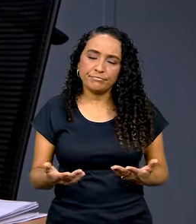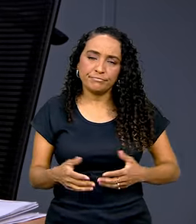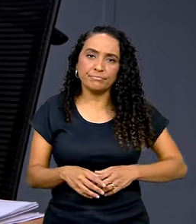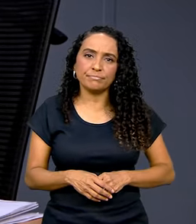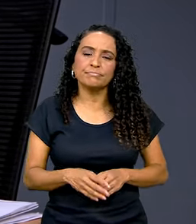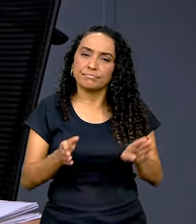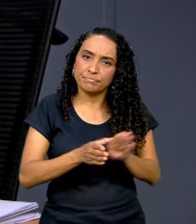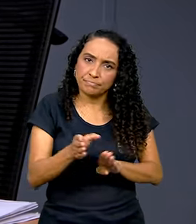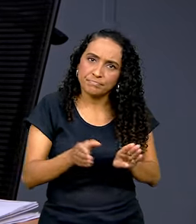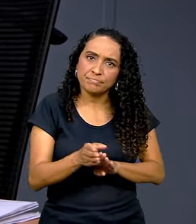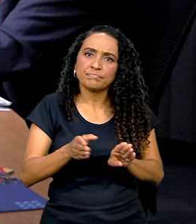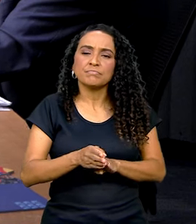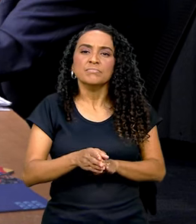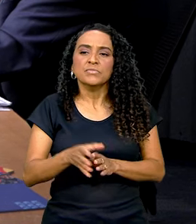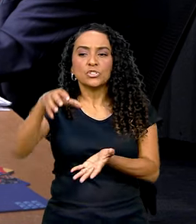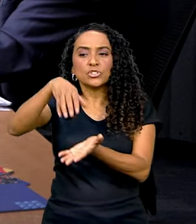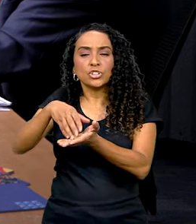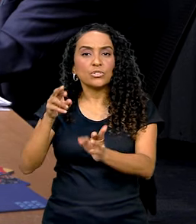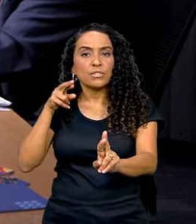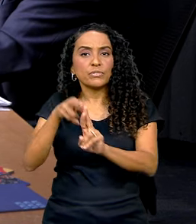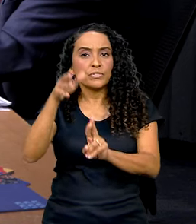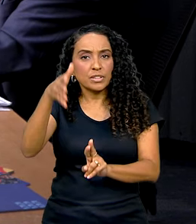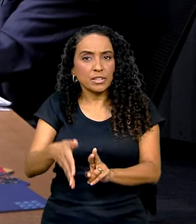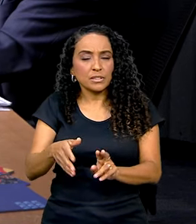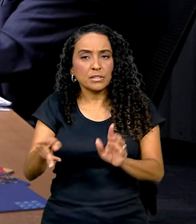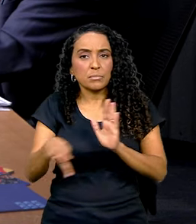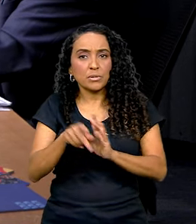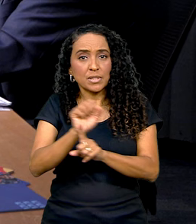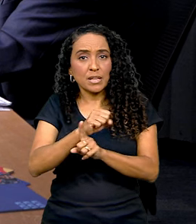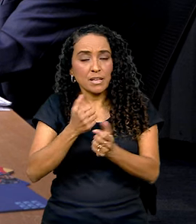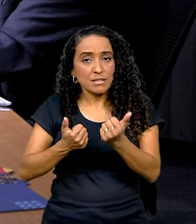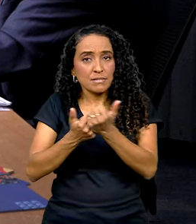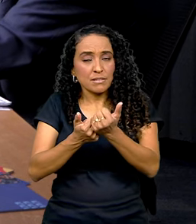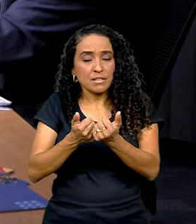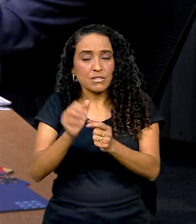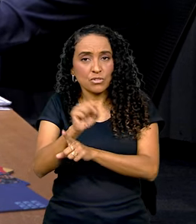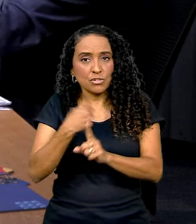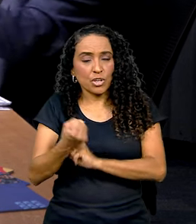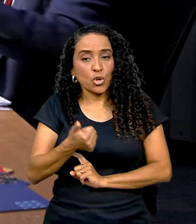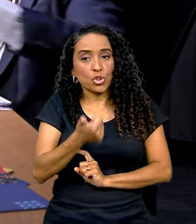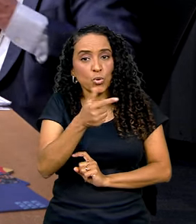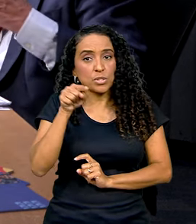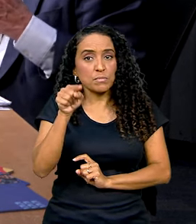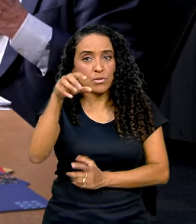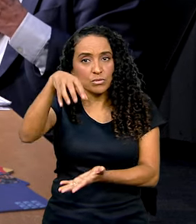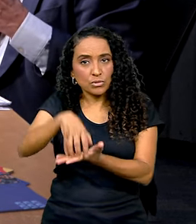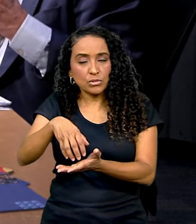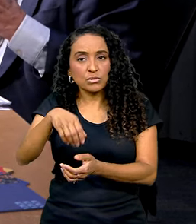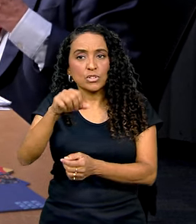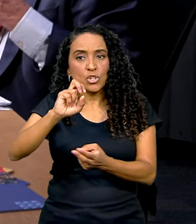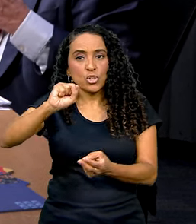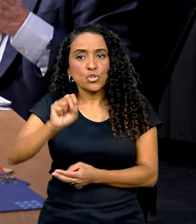fome enfim eh orientar para um centro de referência da Assistência Social são 12.000